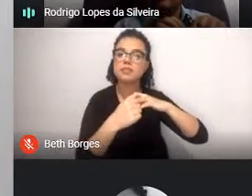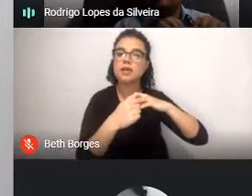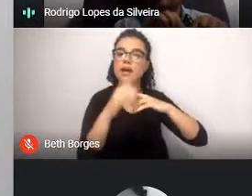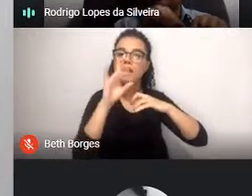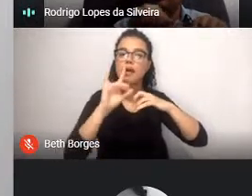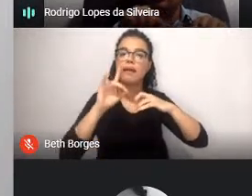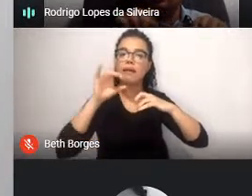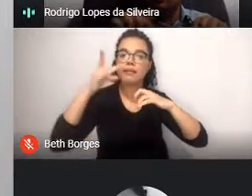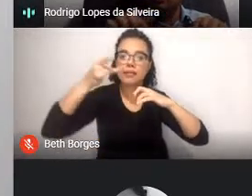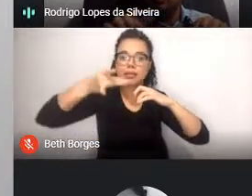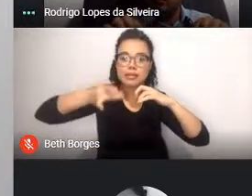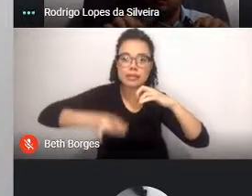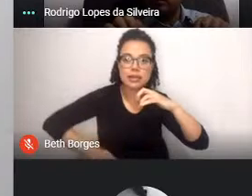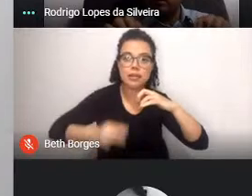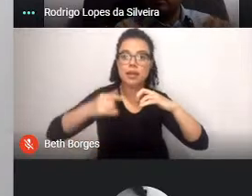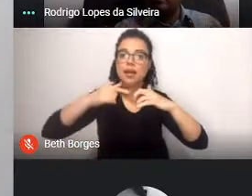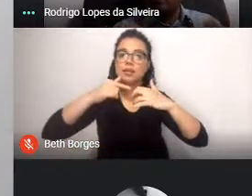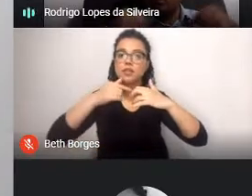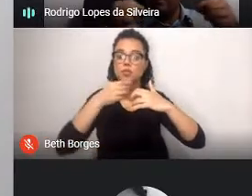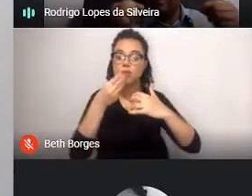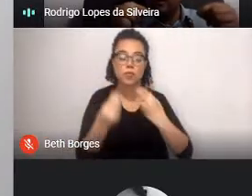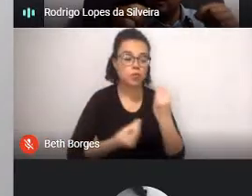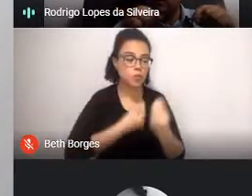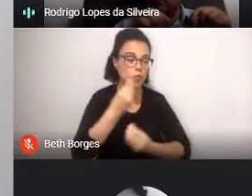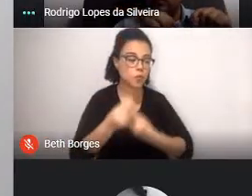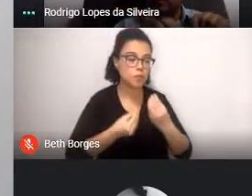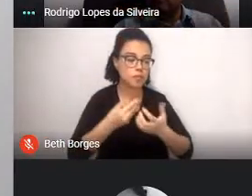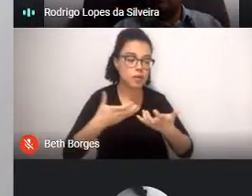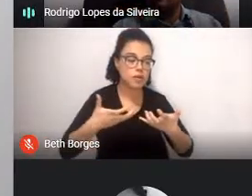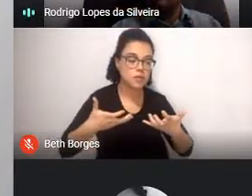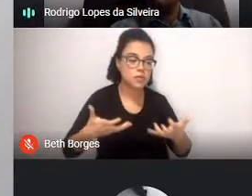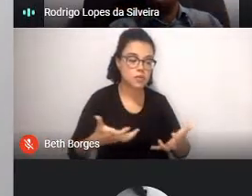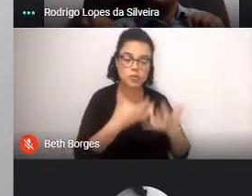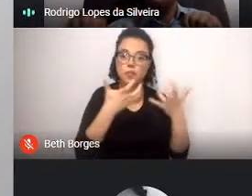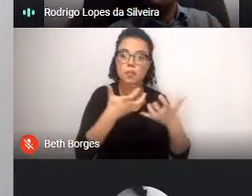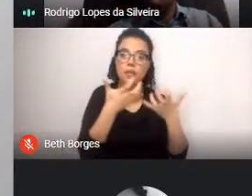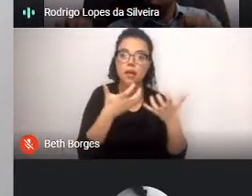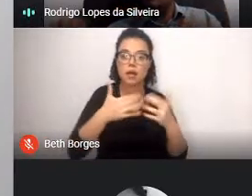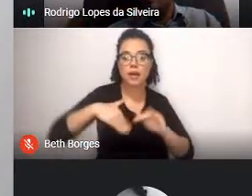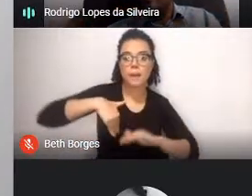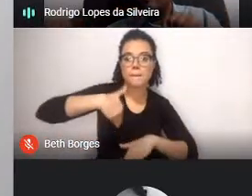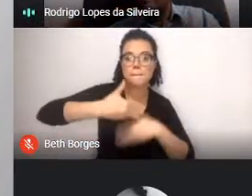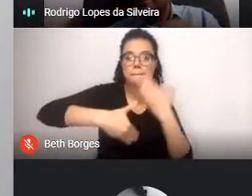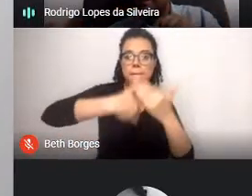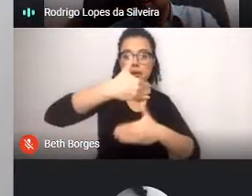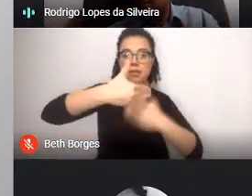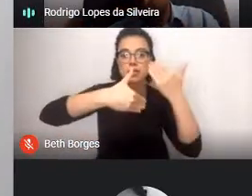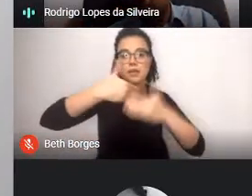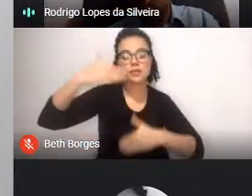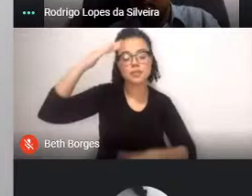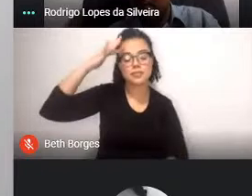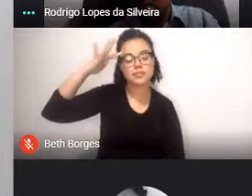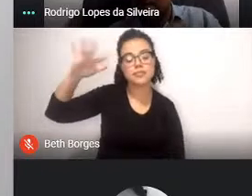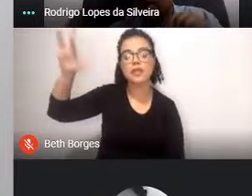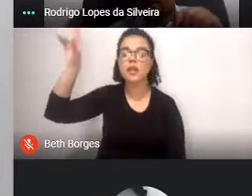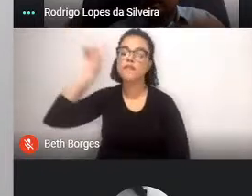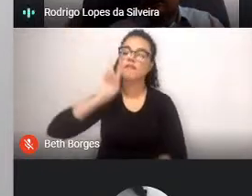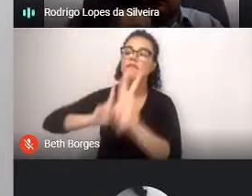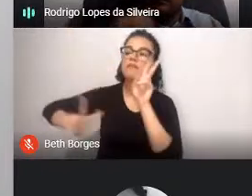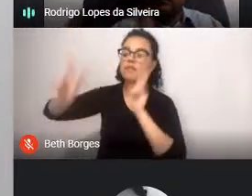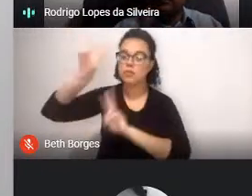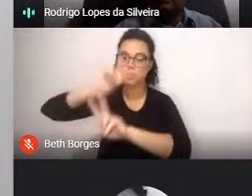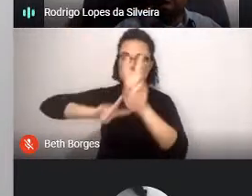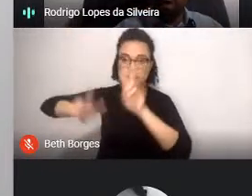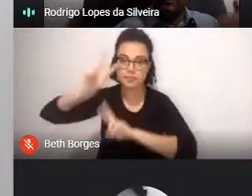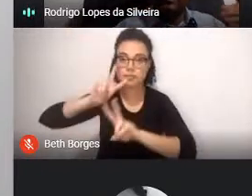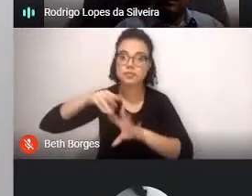Para estar ativando e aumentando o processo de visualização,